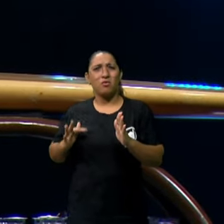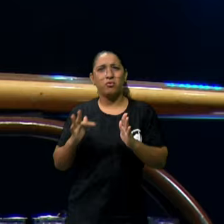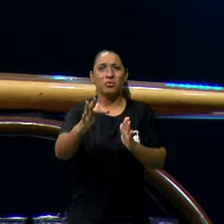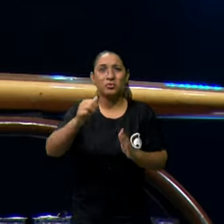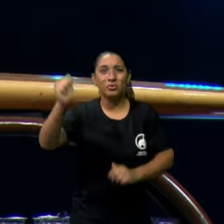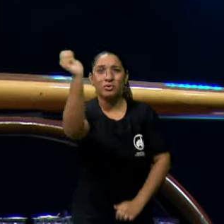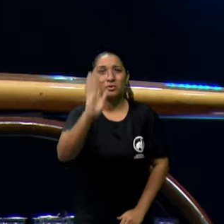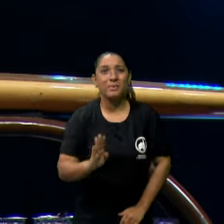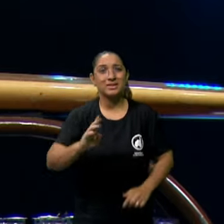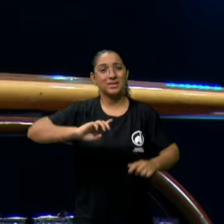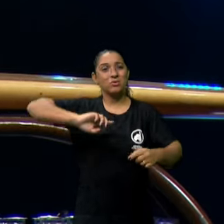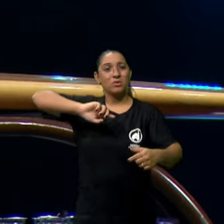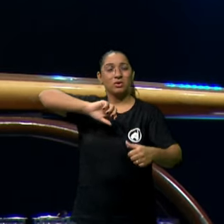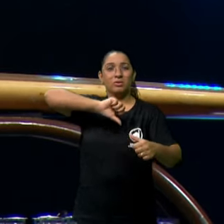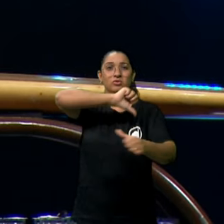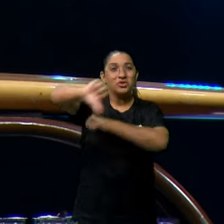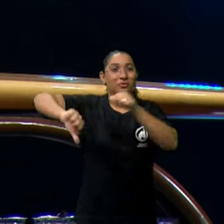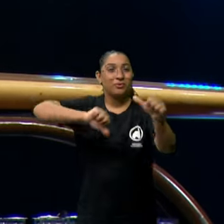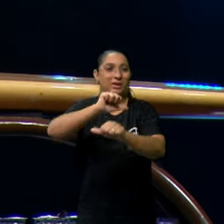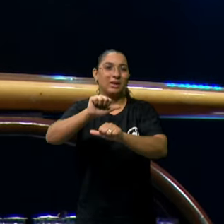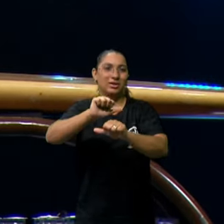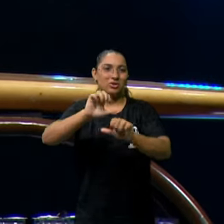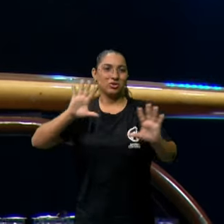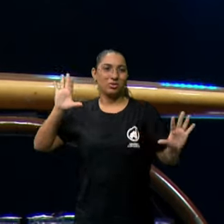aquilo que o senhor determinou